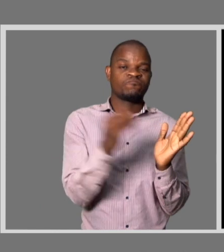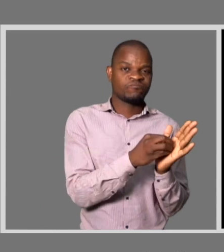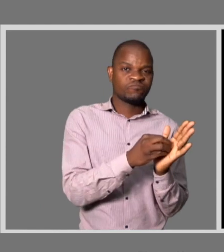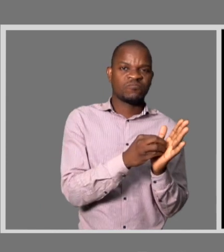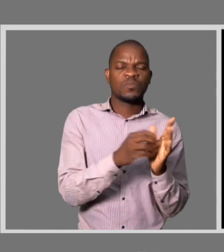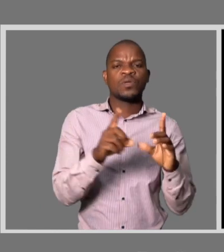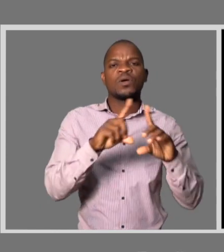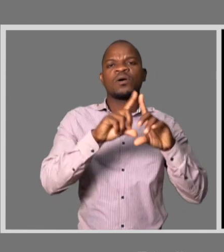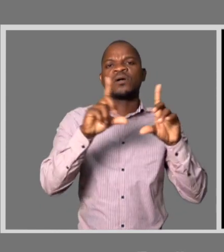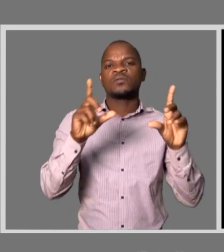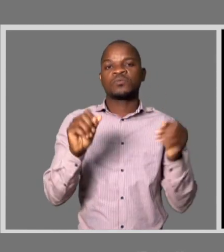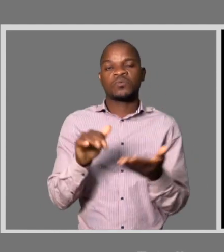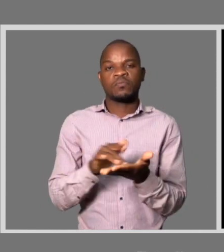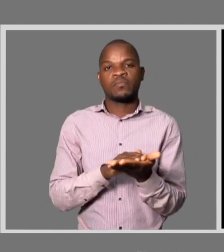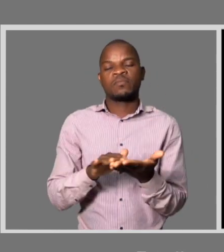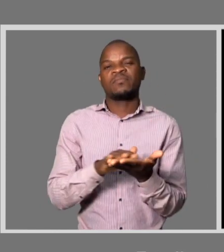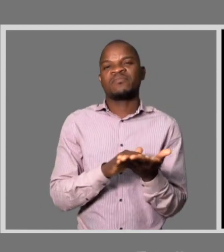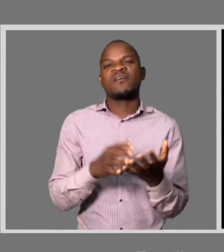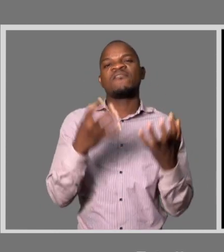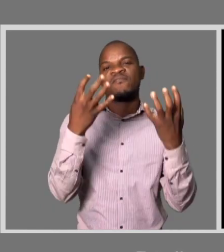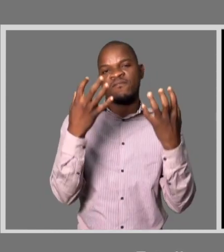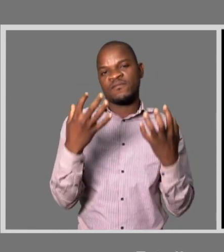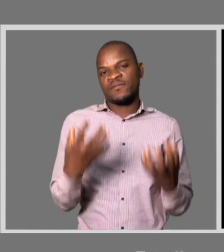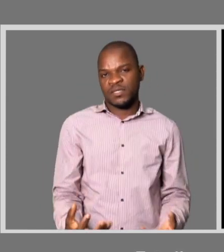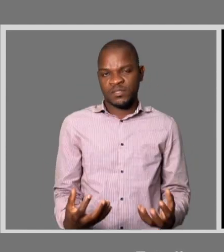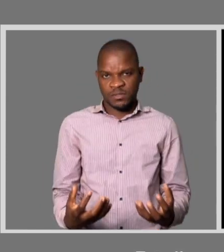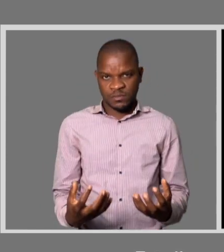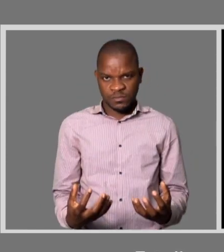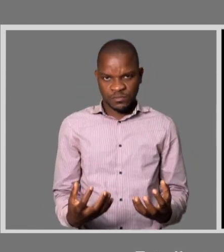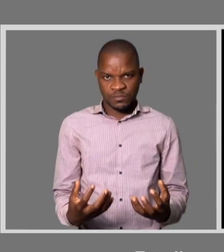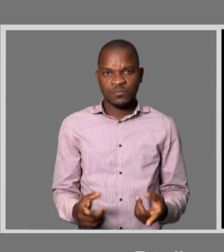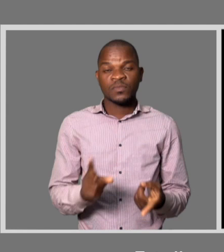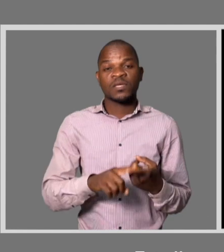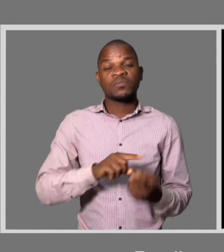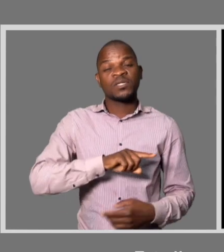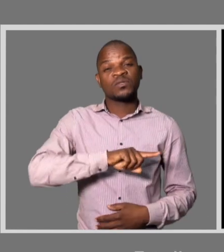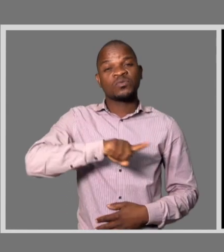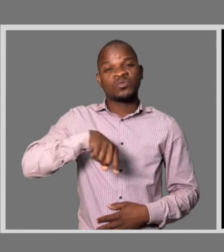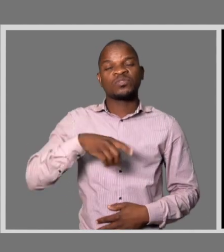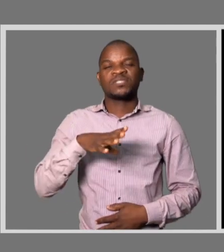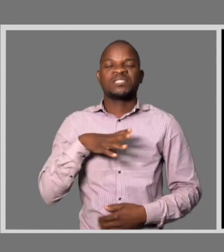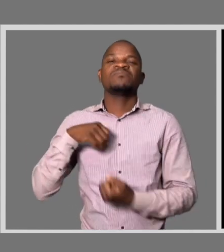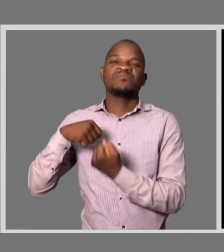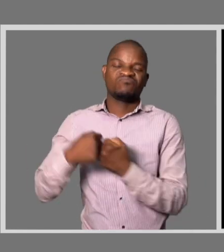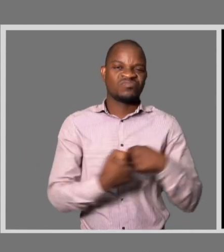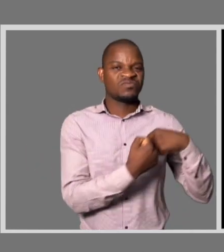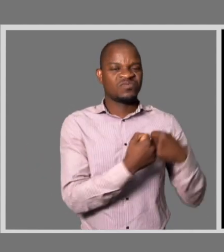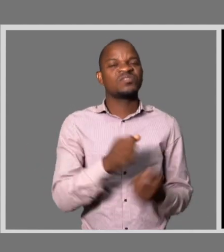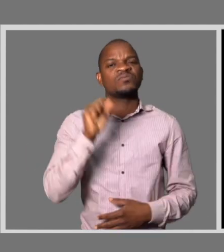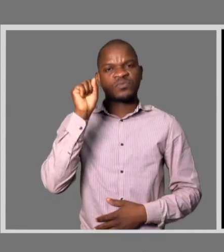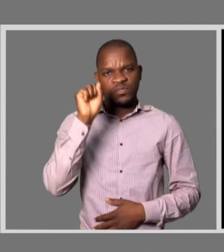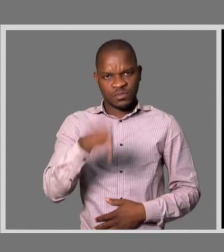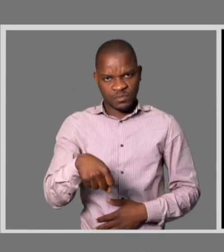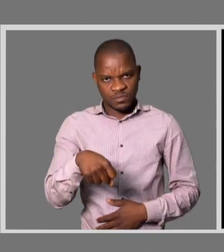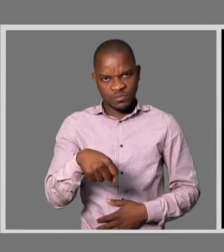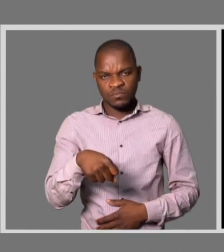praia, infelizmente, e isso tomou-se ainda um desafio